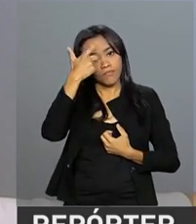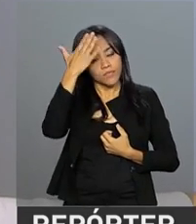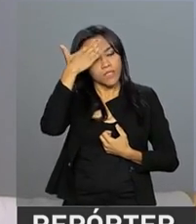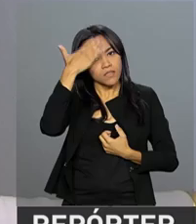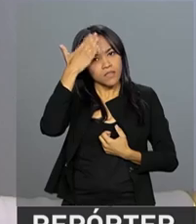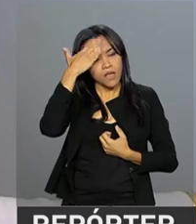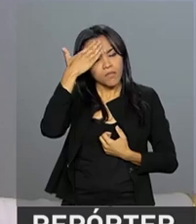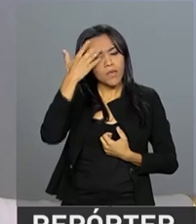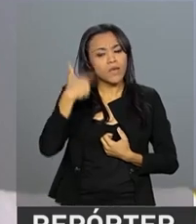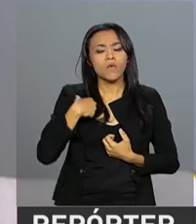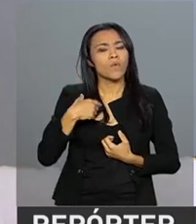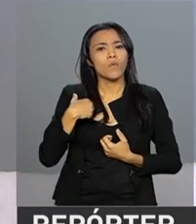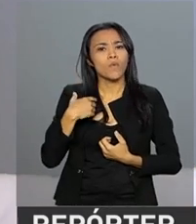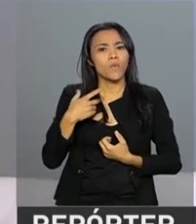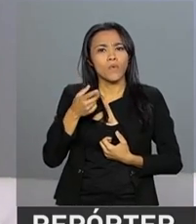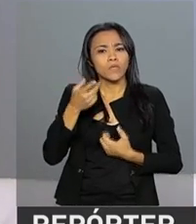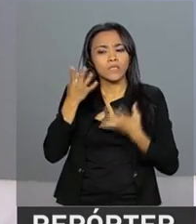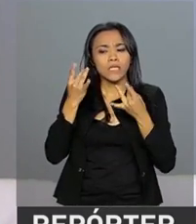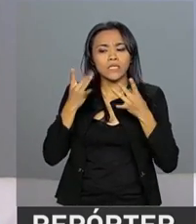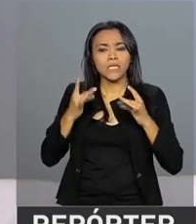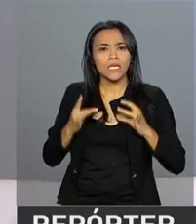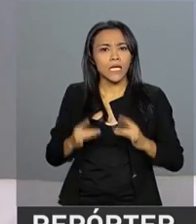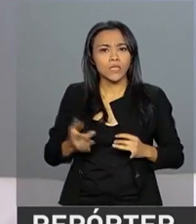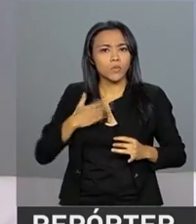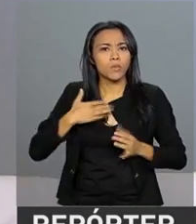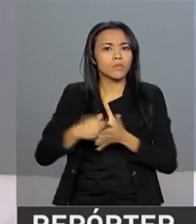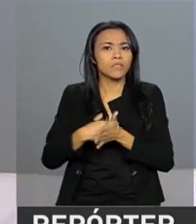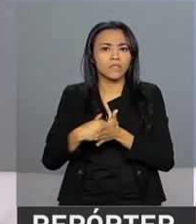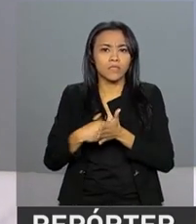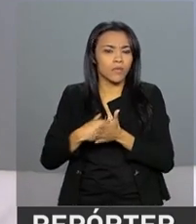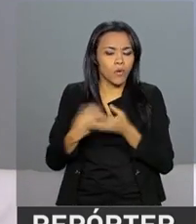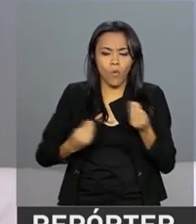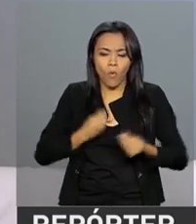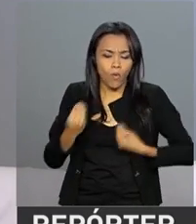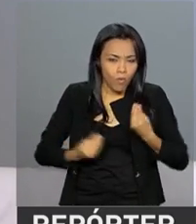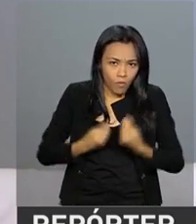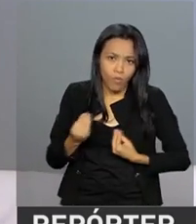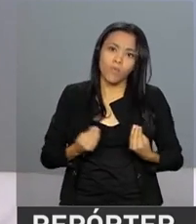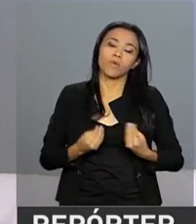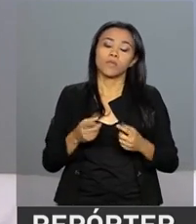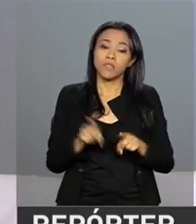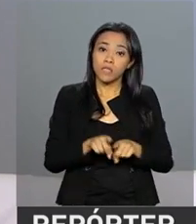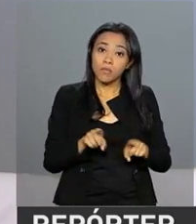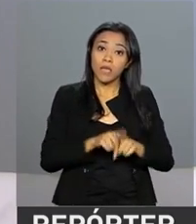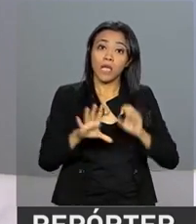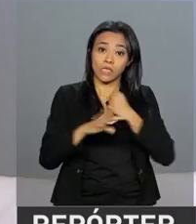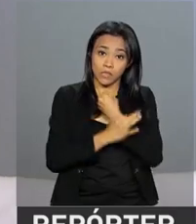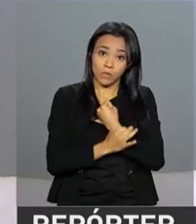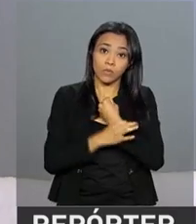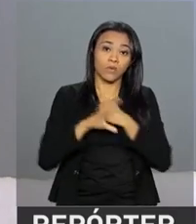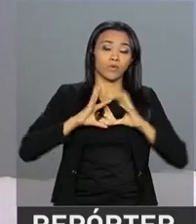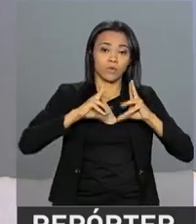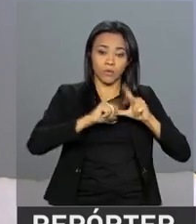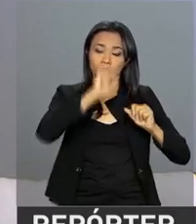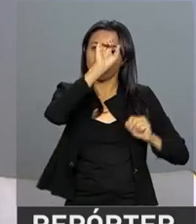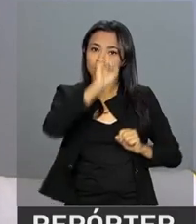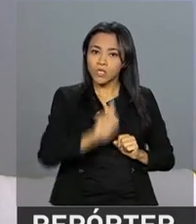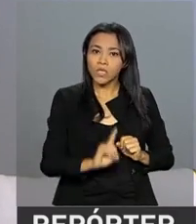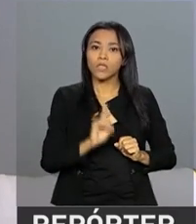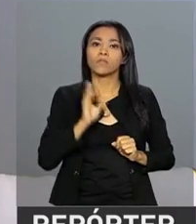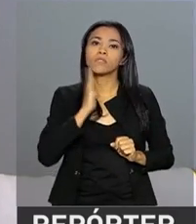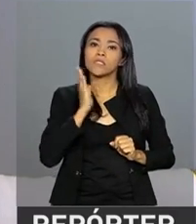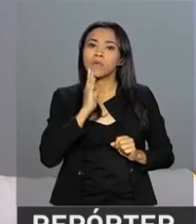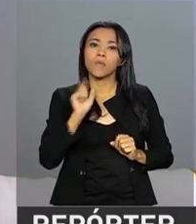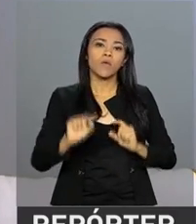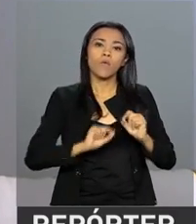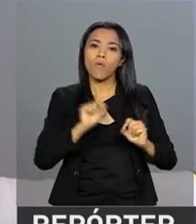saber o resultado detalhado do seu exame e fica garantido para ele todo o direito de verificação dos